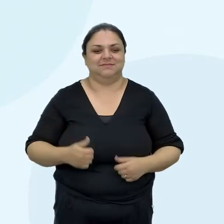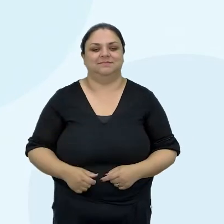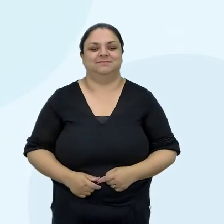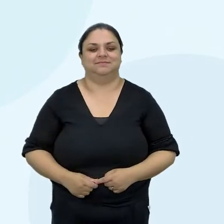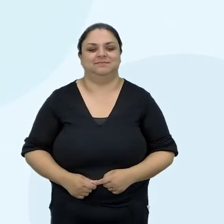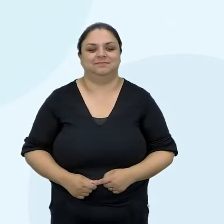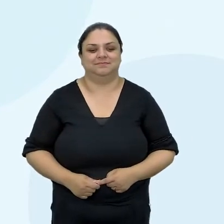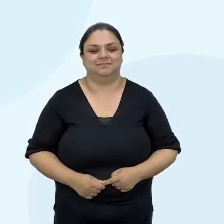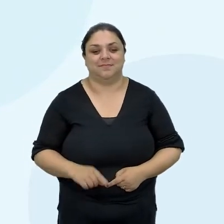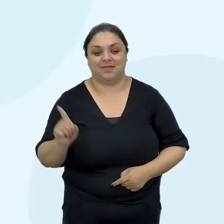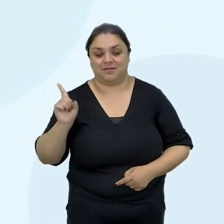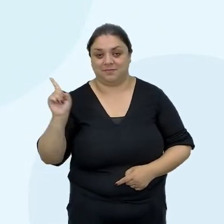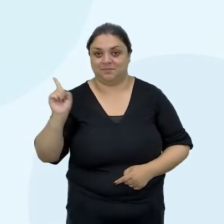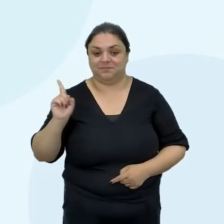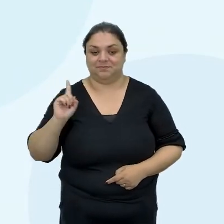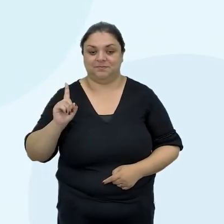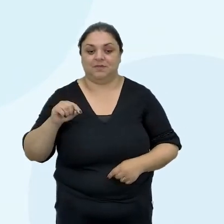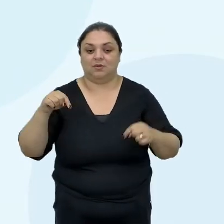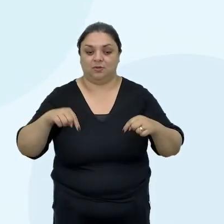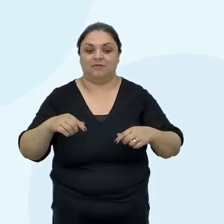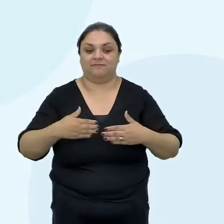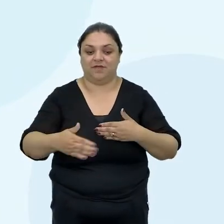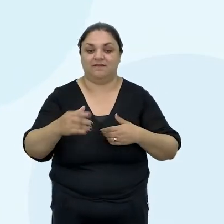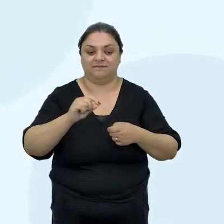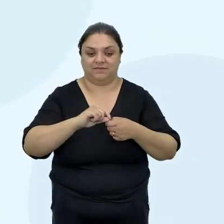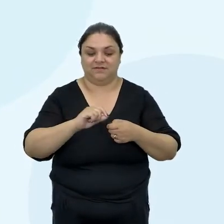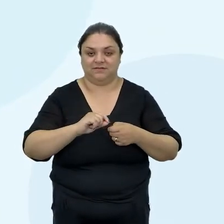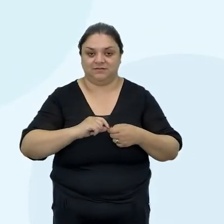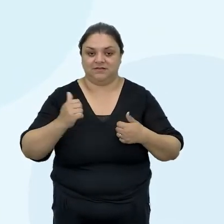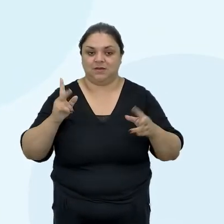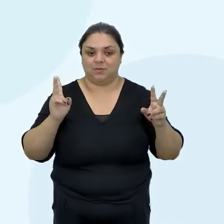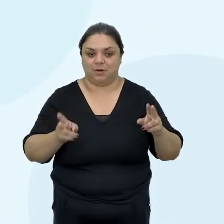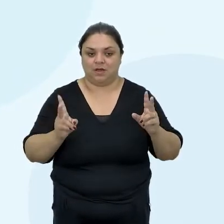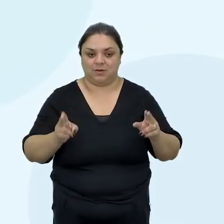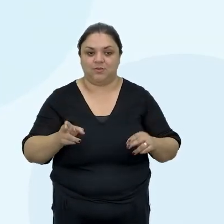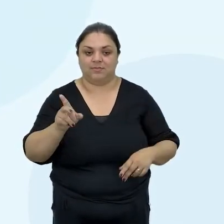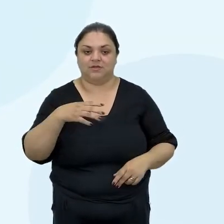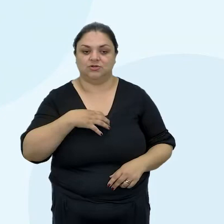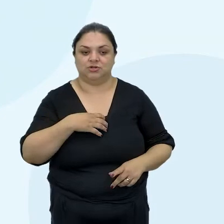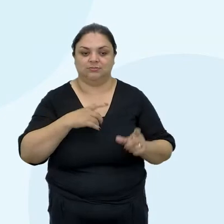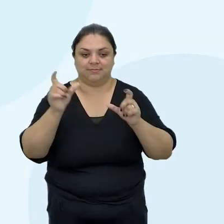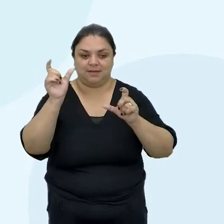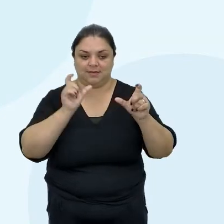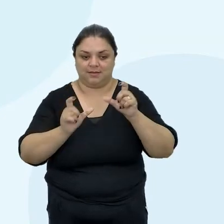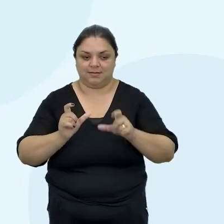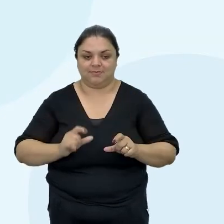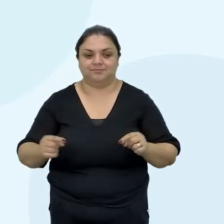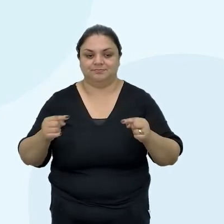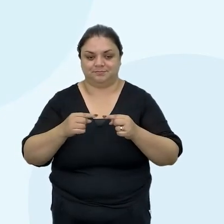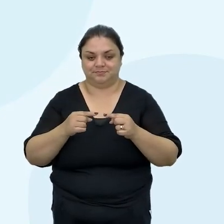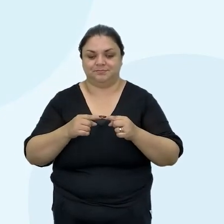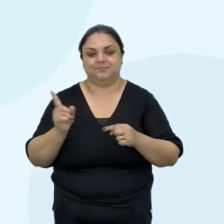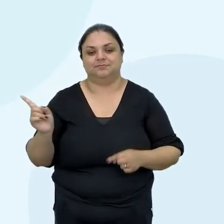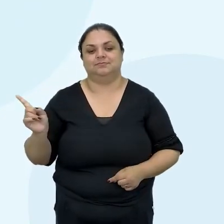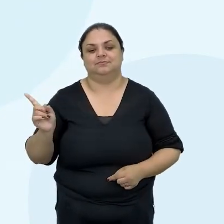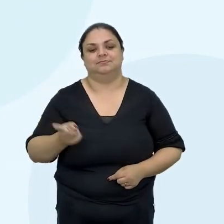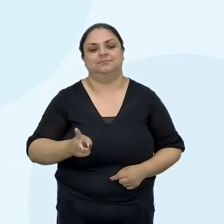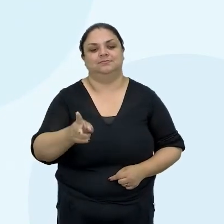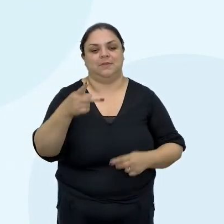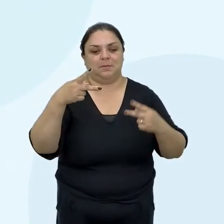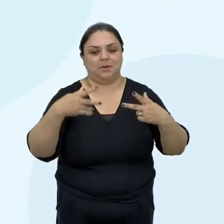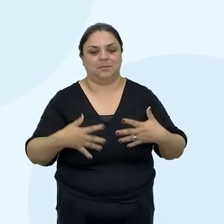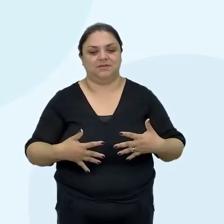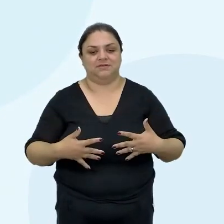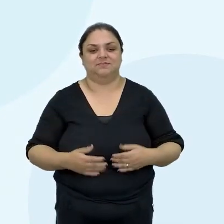não vou nada, Aí tem um tranquilo. bloquinho, que é o que a gente vai fazer, que é igual o que a gente fez aqui. Só que com os termos que tem aí. E aí tem em seguida a próxima programação. Pode continuar.